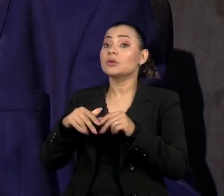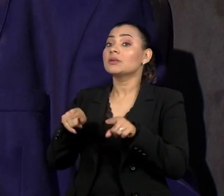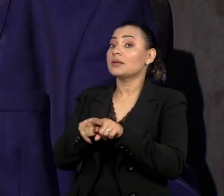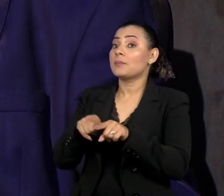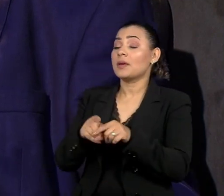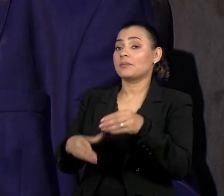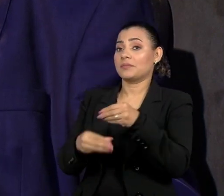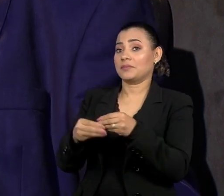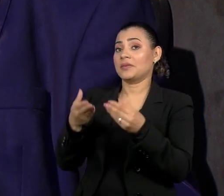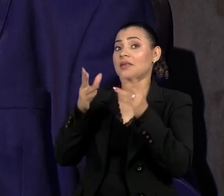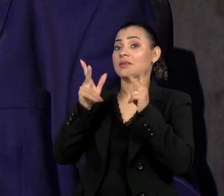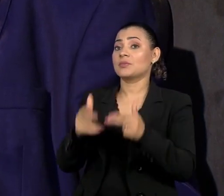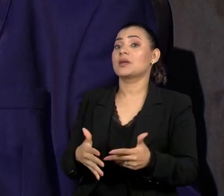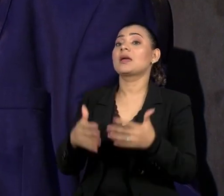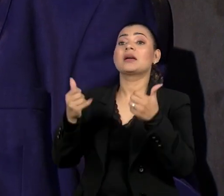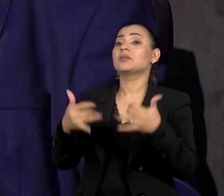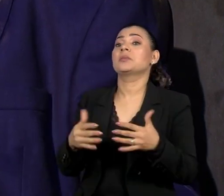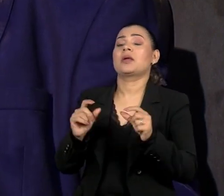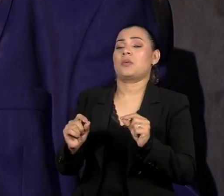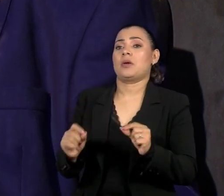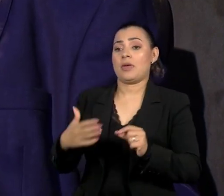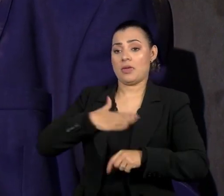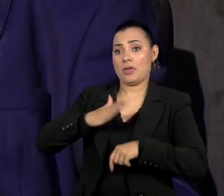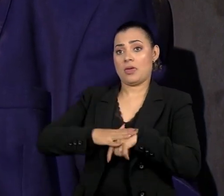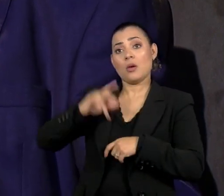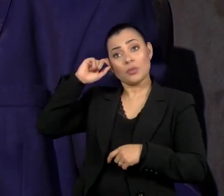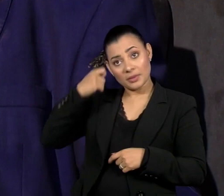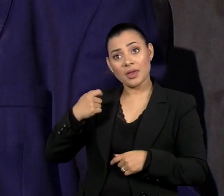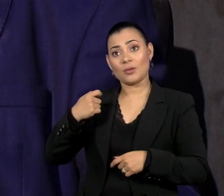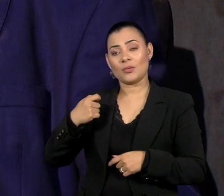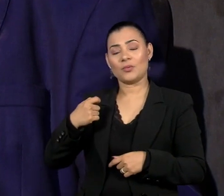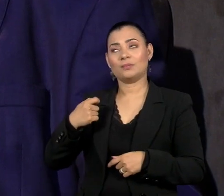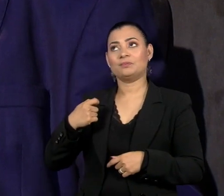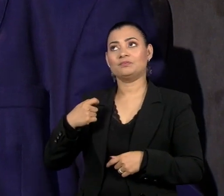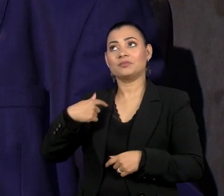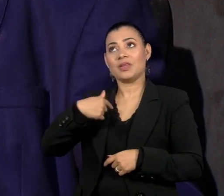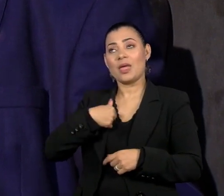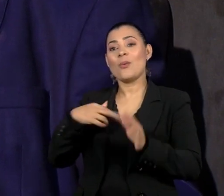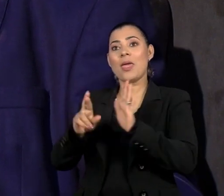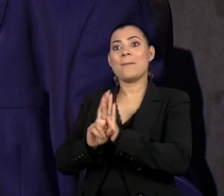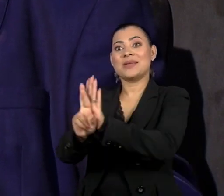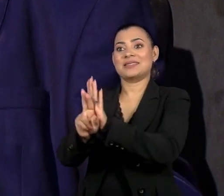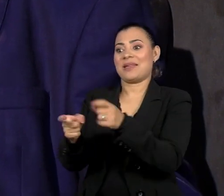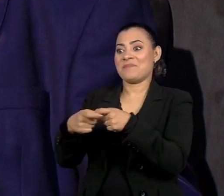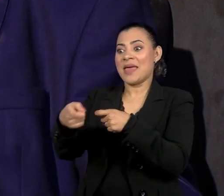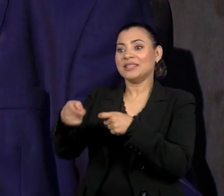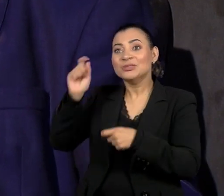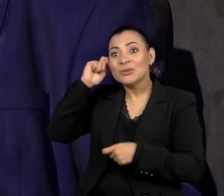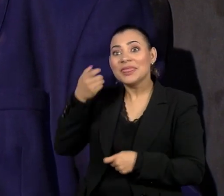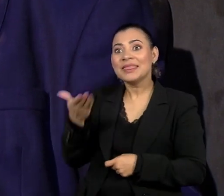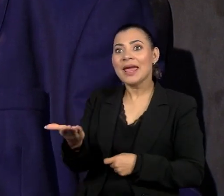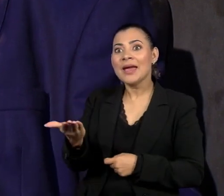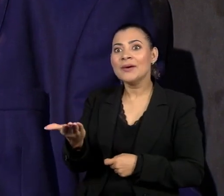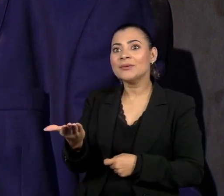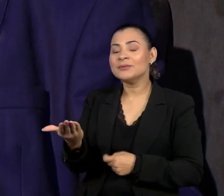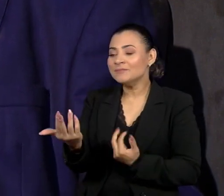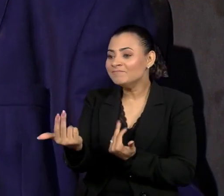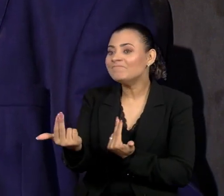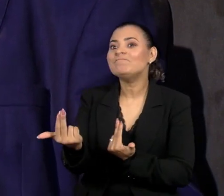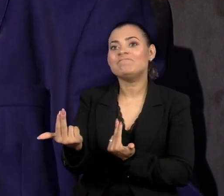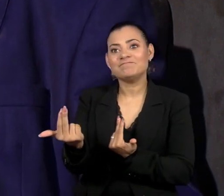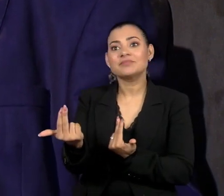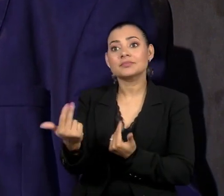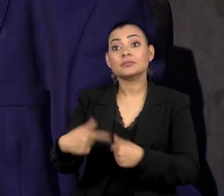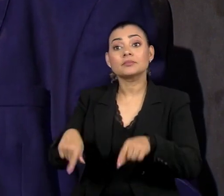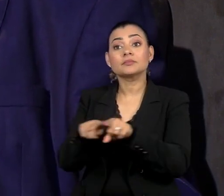do que o Caio colocou. Eu, como negro, eu não só me sinto representado quando sou atendido por um profissional negro,